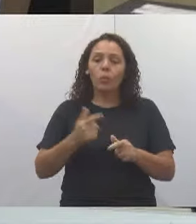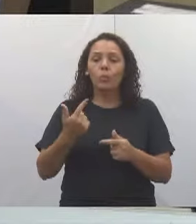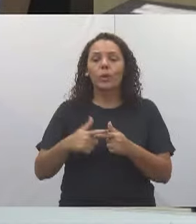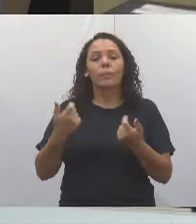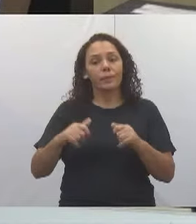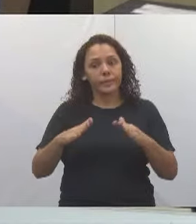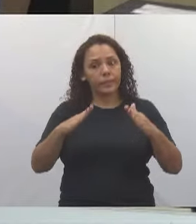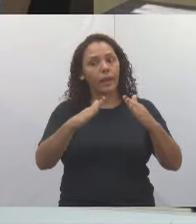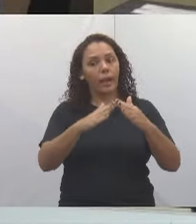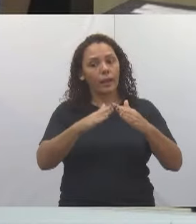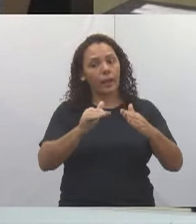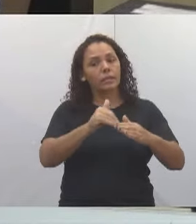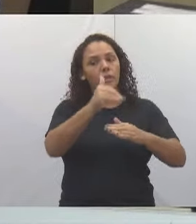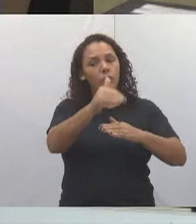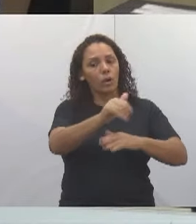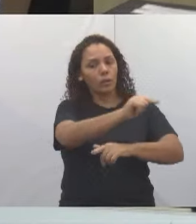quintal.